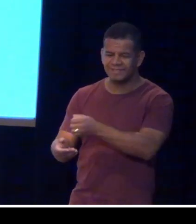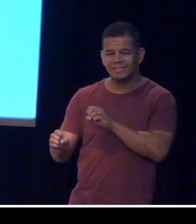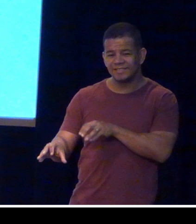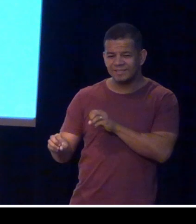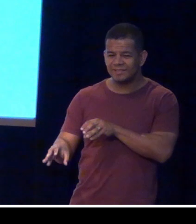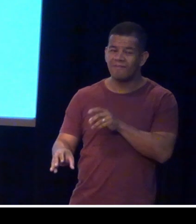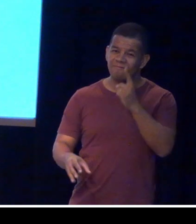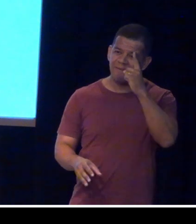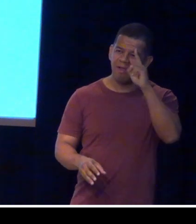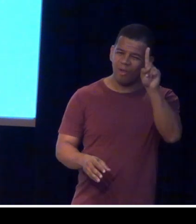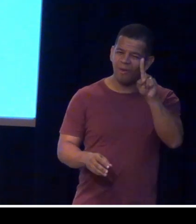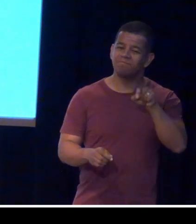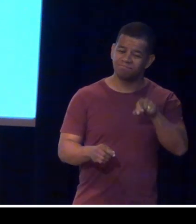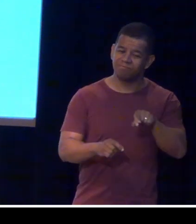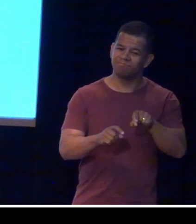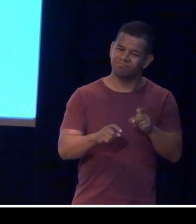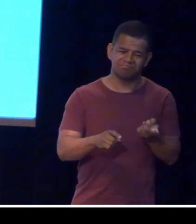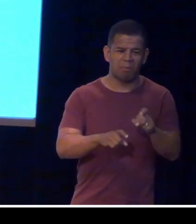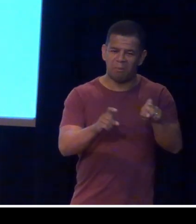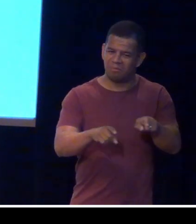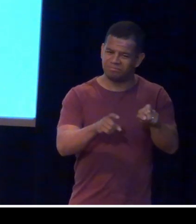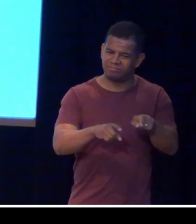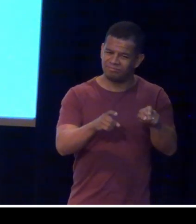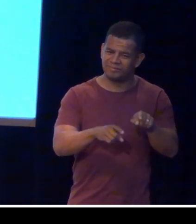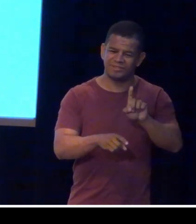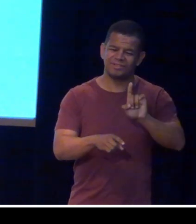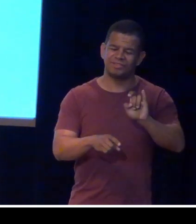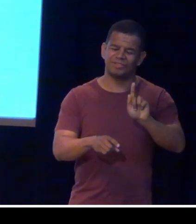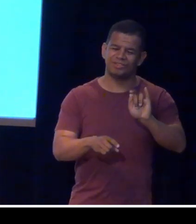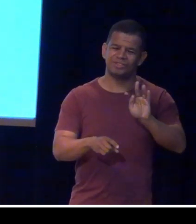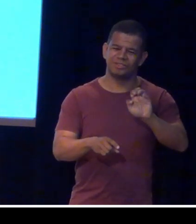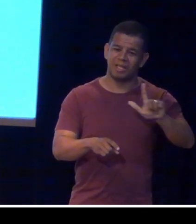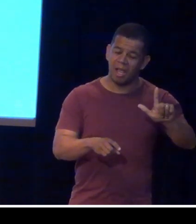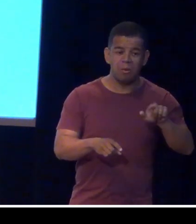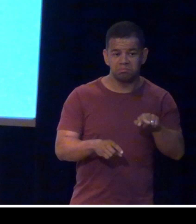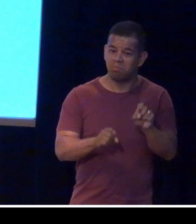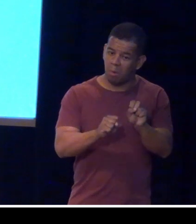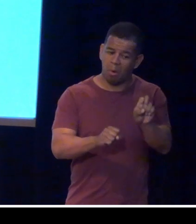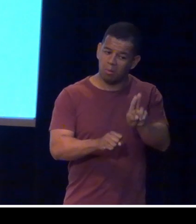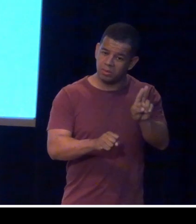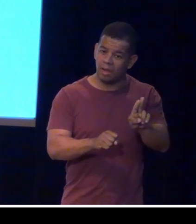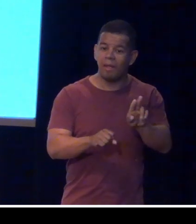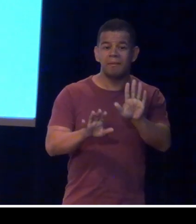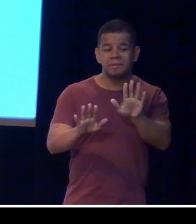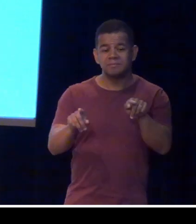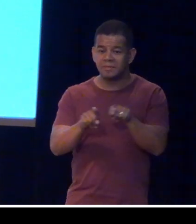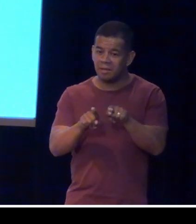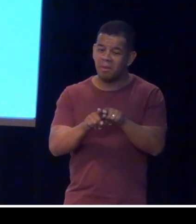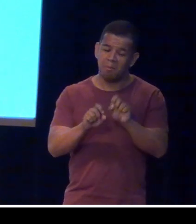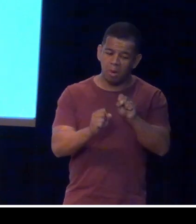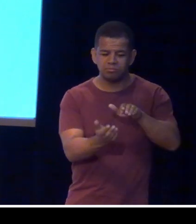foi produzida digitalmente, ela pode ser usada digitalmente, mas ela pode ser usada também como